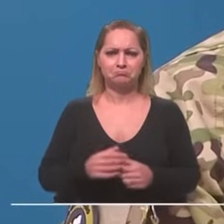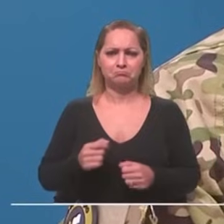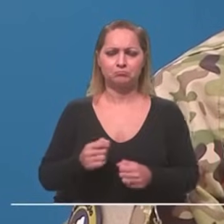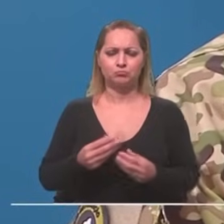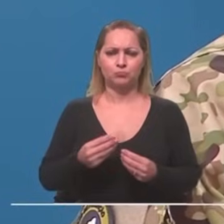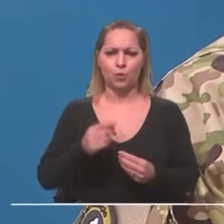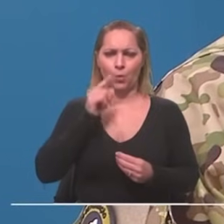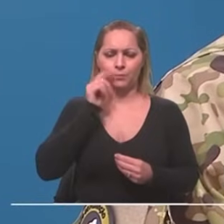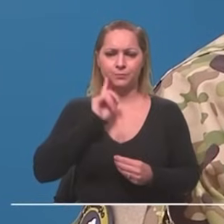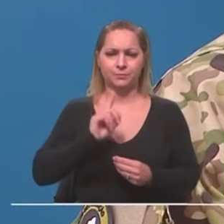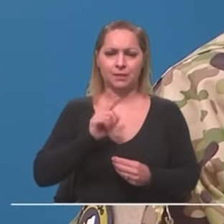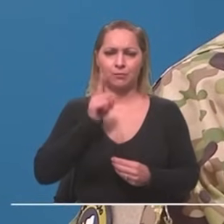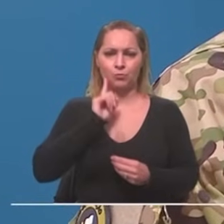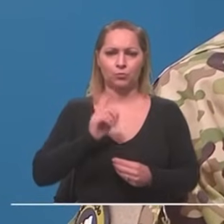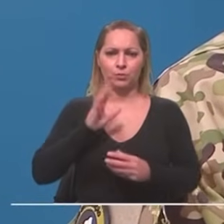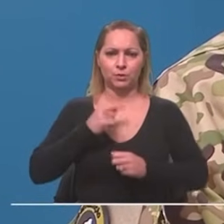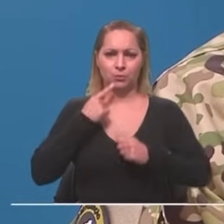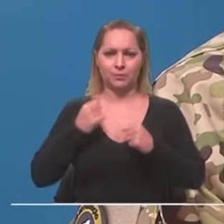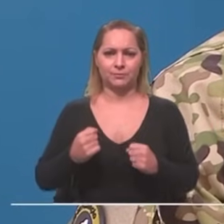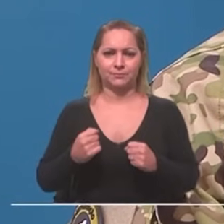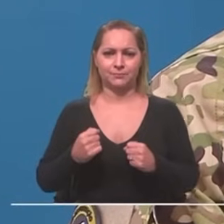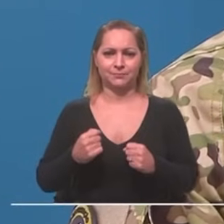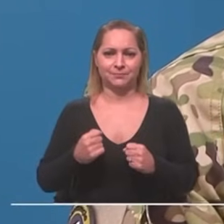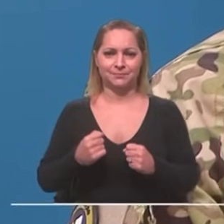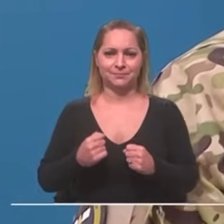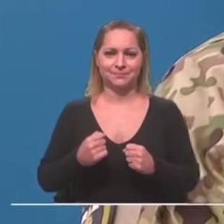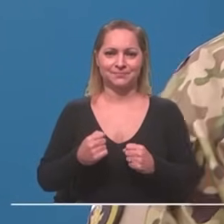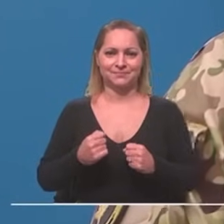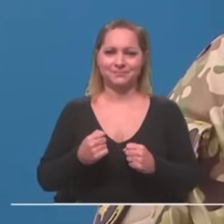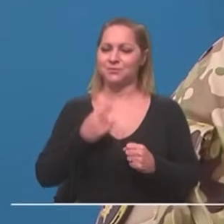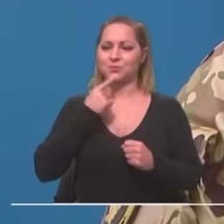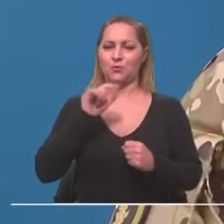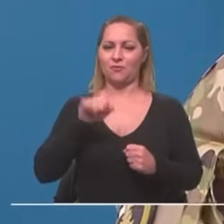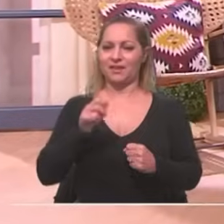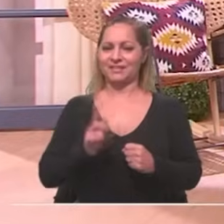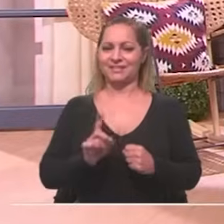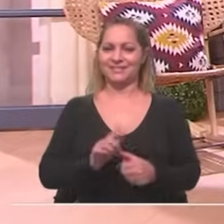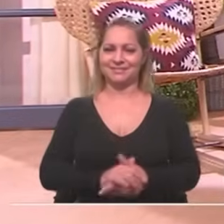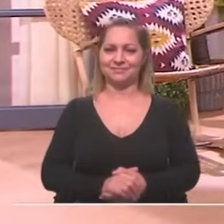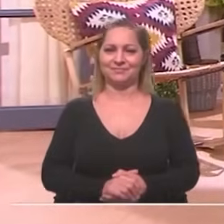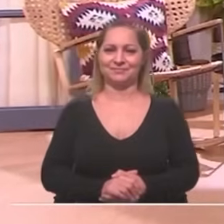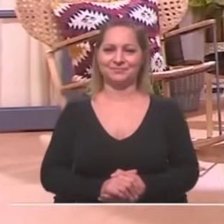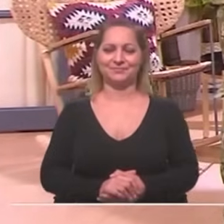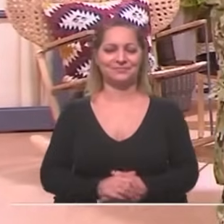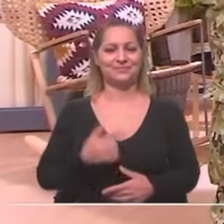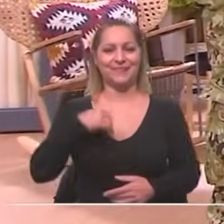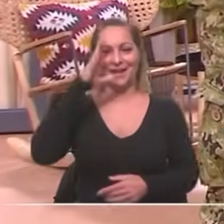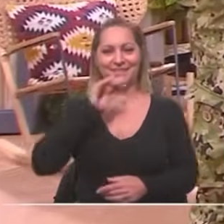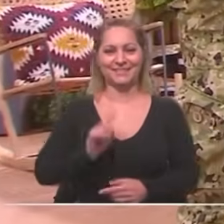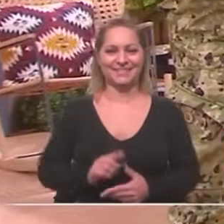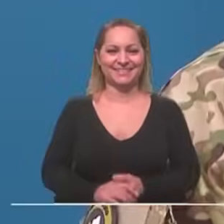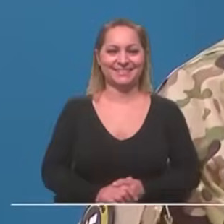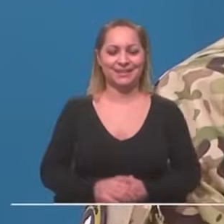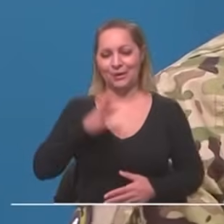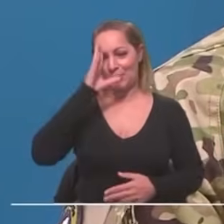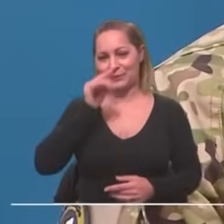de homens e mulheres. E as mulheres são mais fortes, não são, Capitão Branco? Ah, isso não vai admitir, mas são. Não sei, não sei